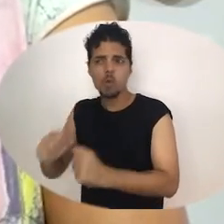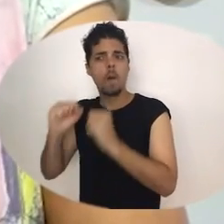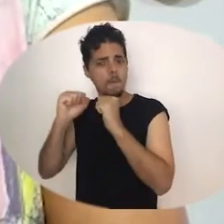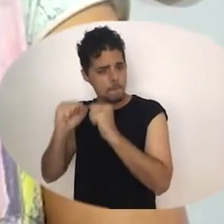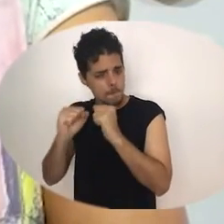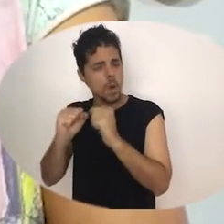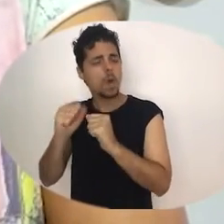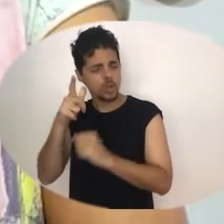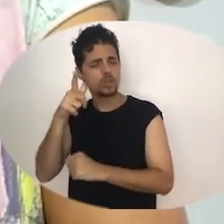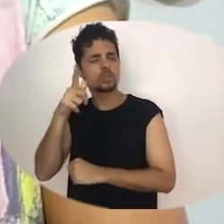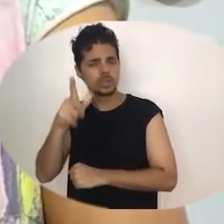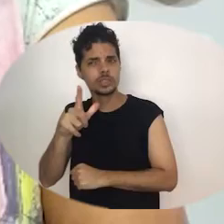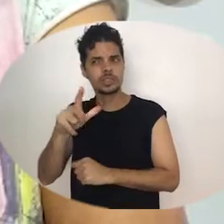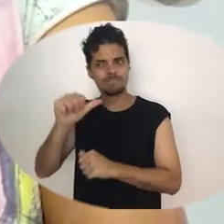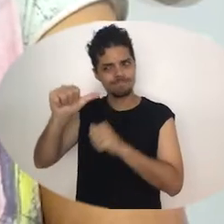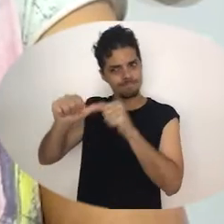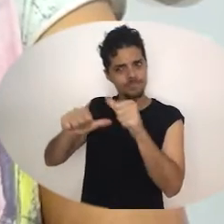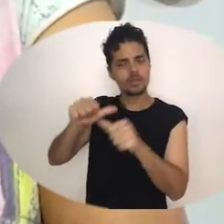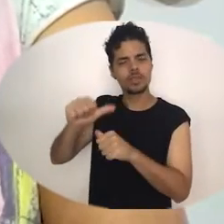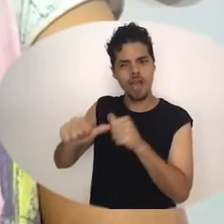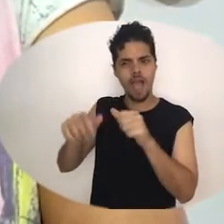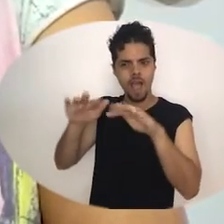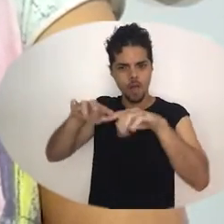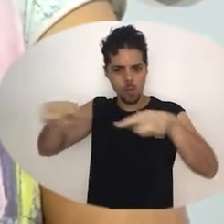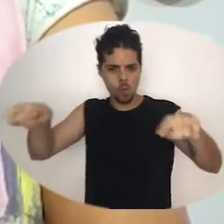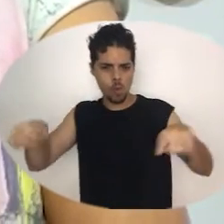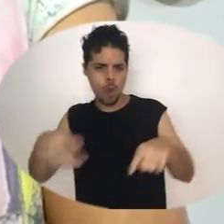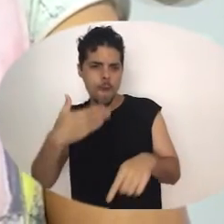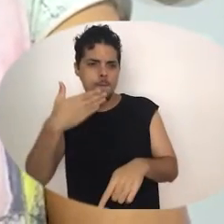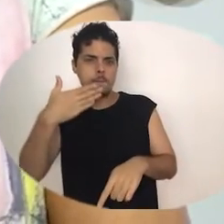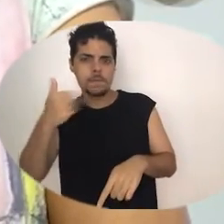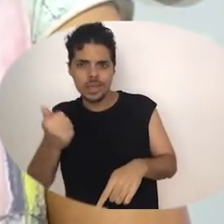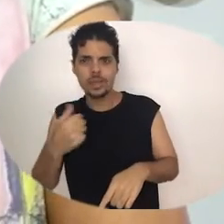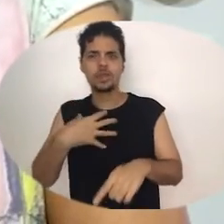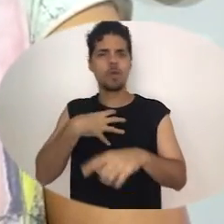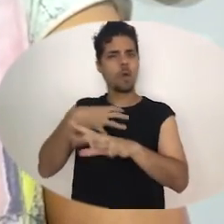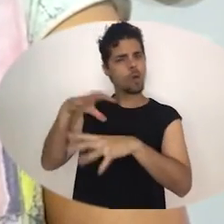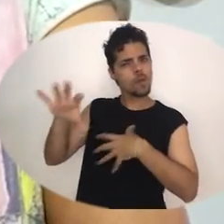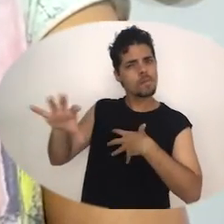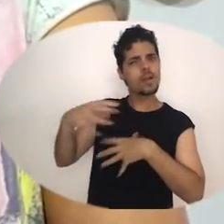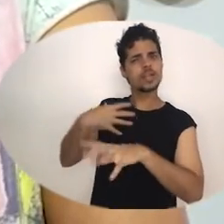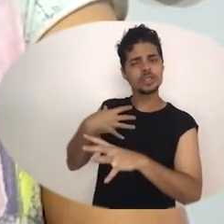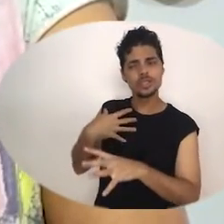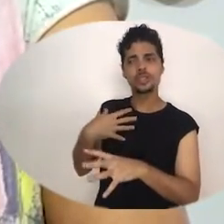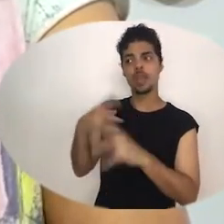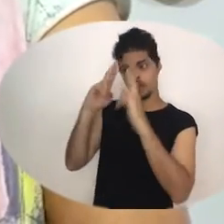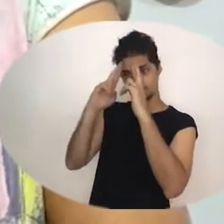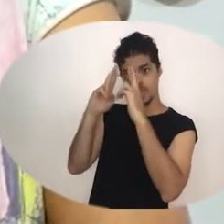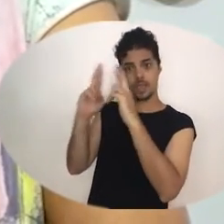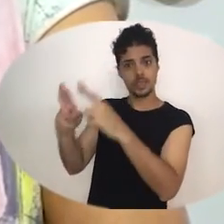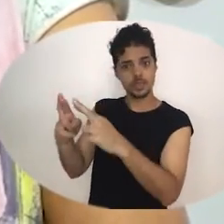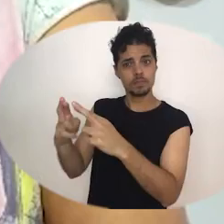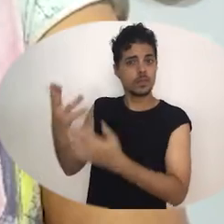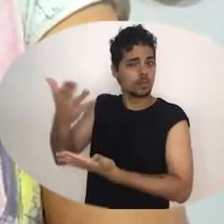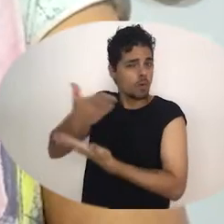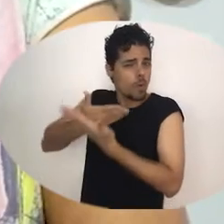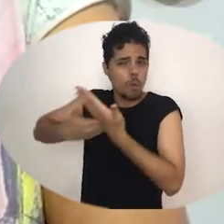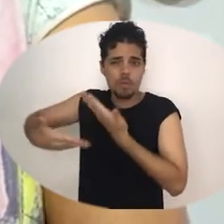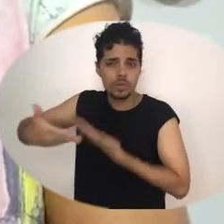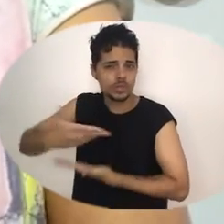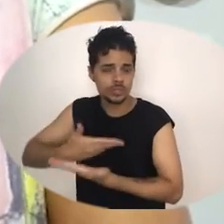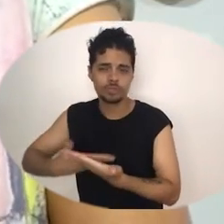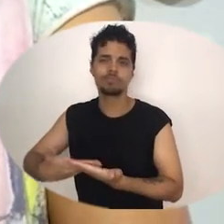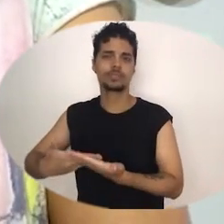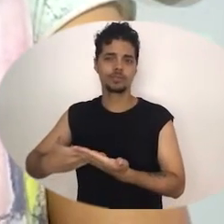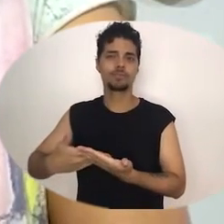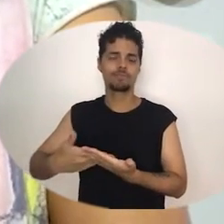possível de ser um lugar mais habitável, um lugar mais simpático, mais